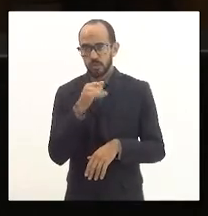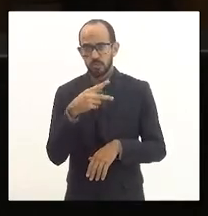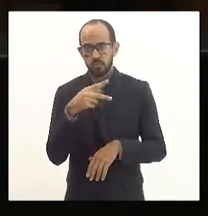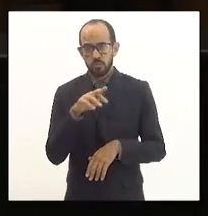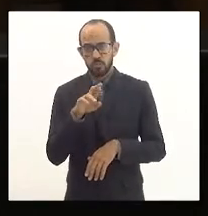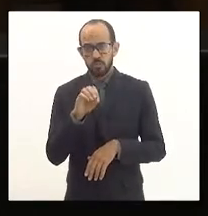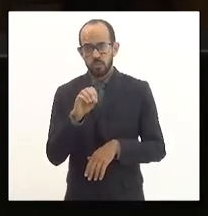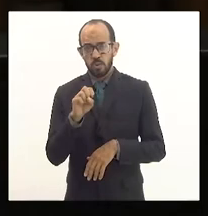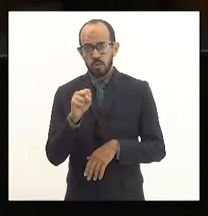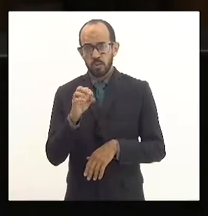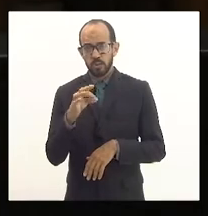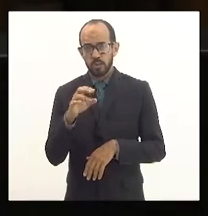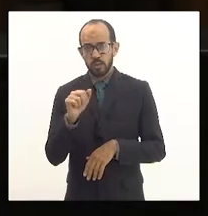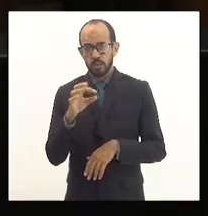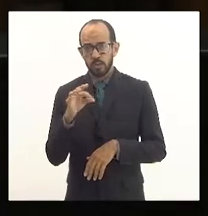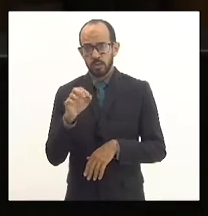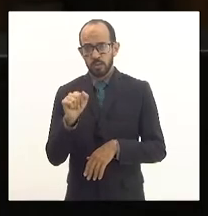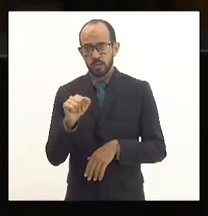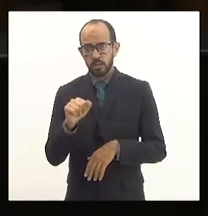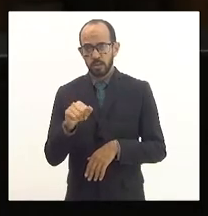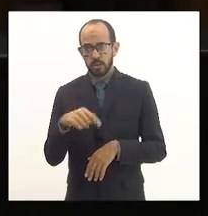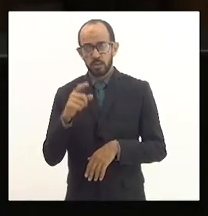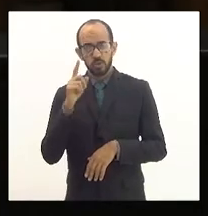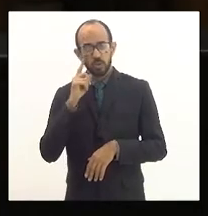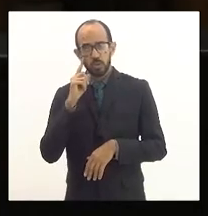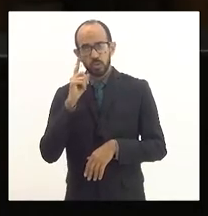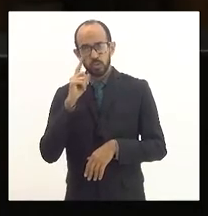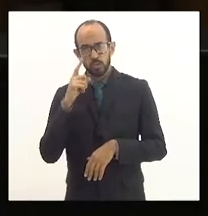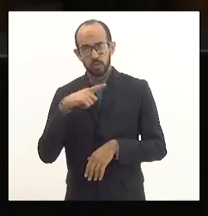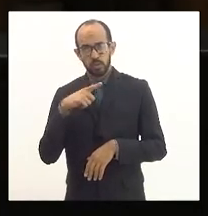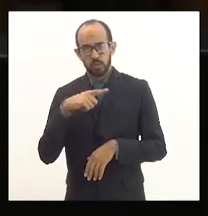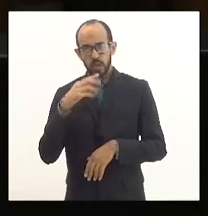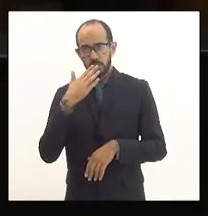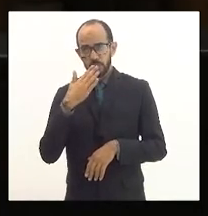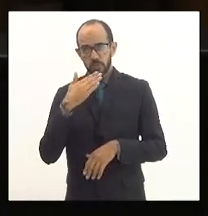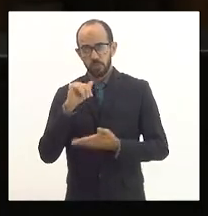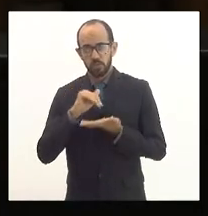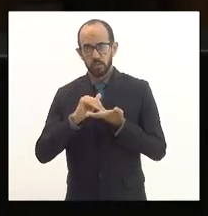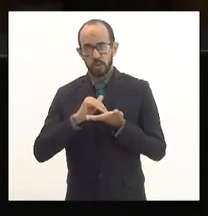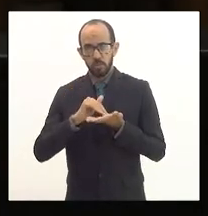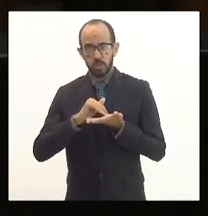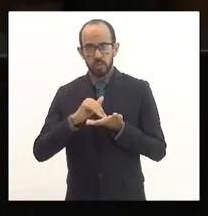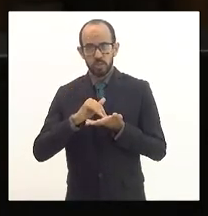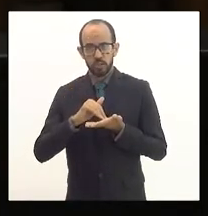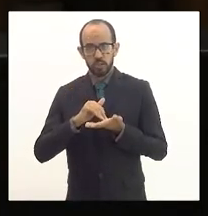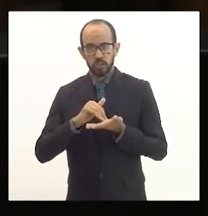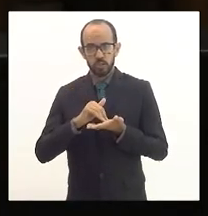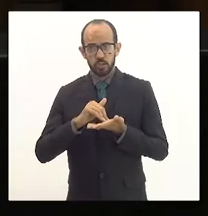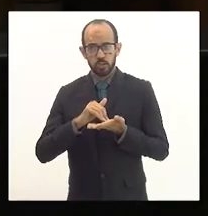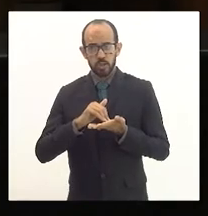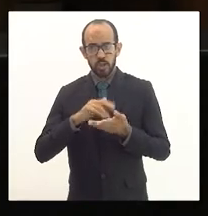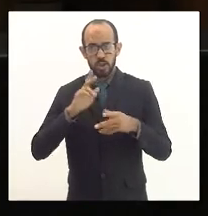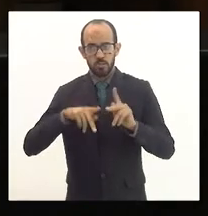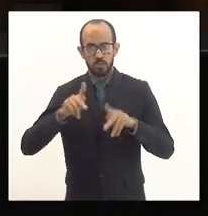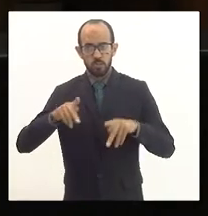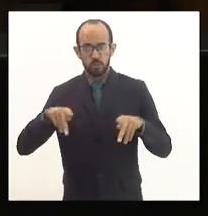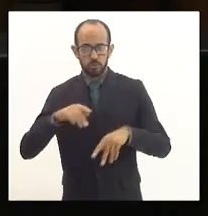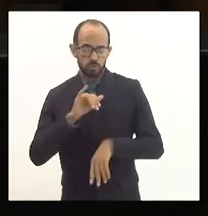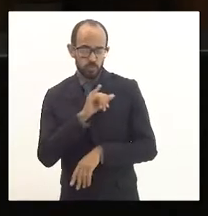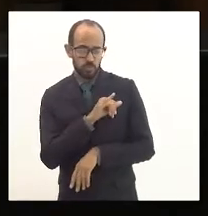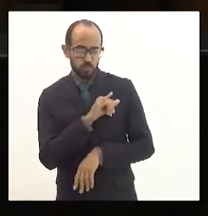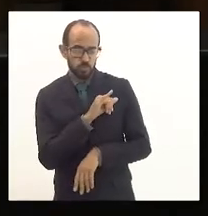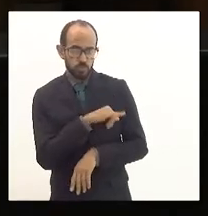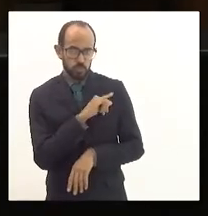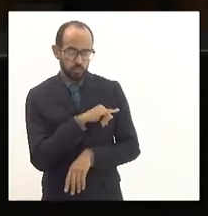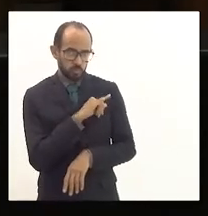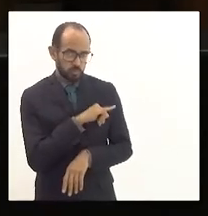que todo dia chega a solicitação no nosso gabinetes a população as mulheres do Rio